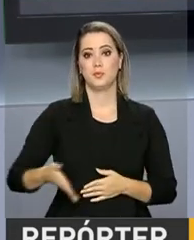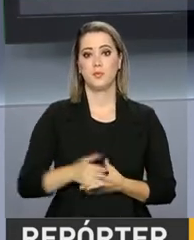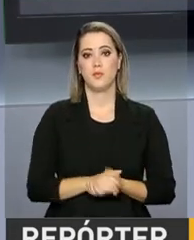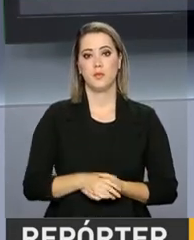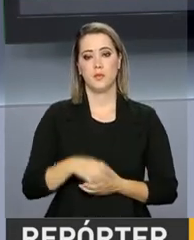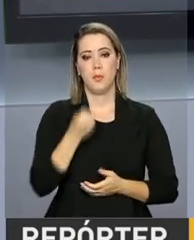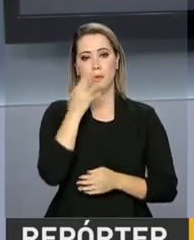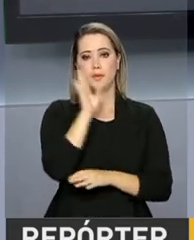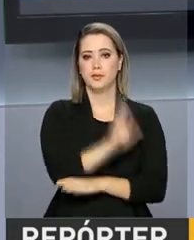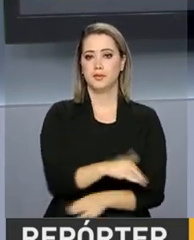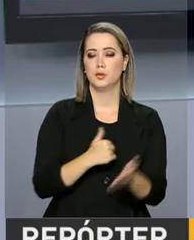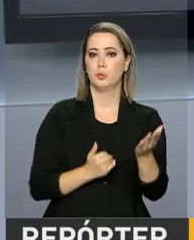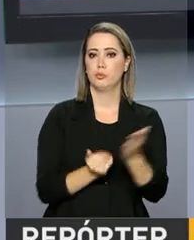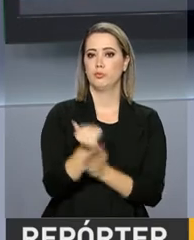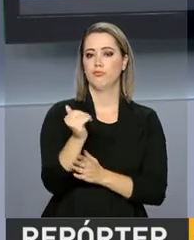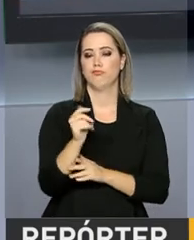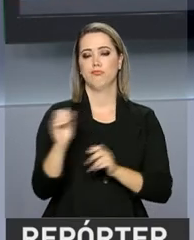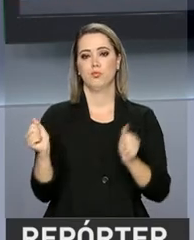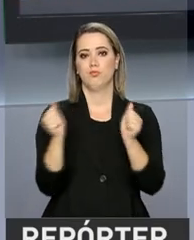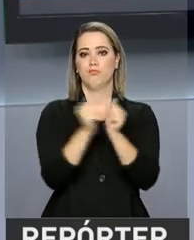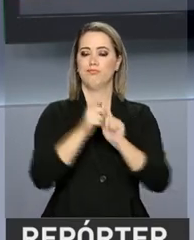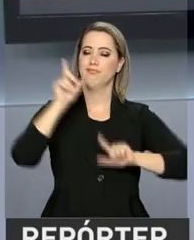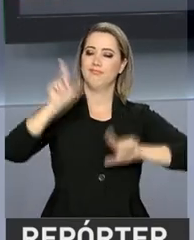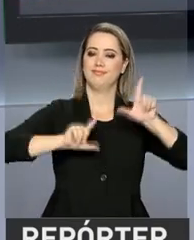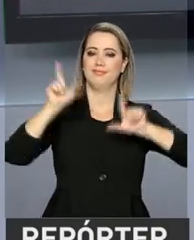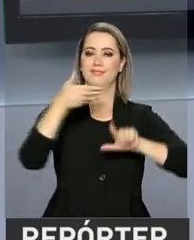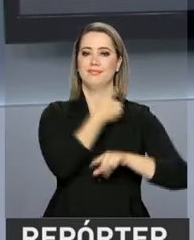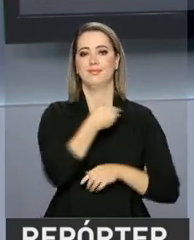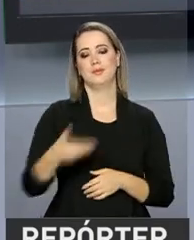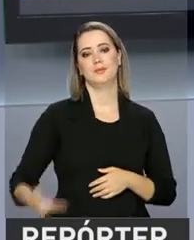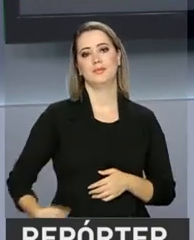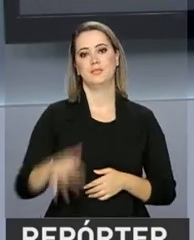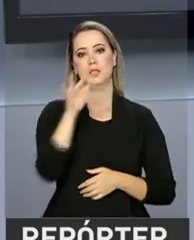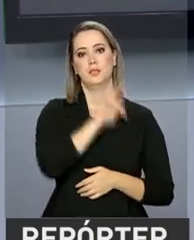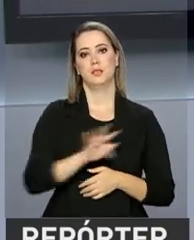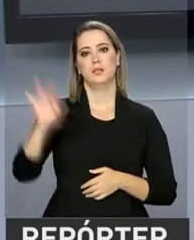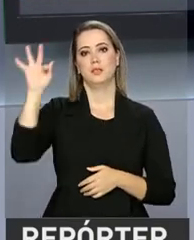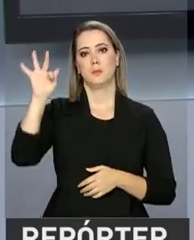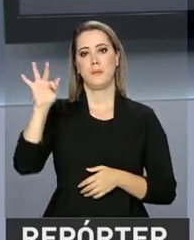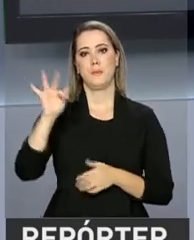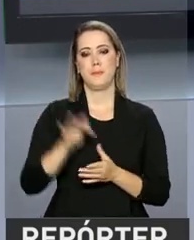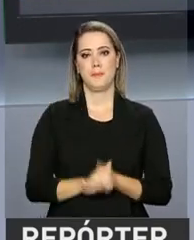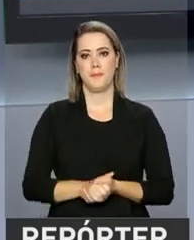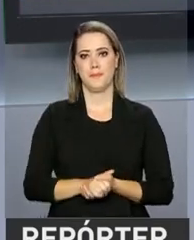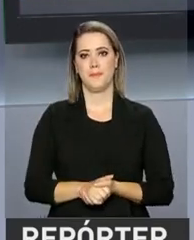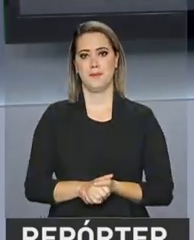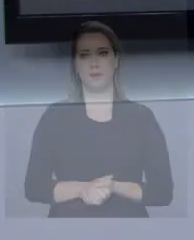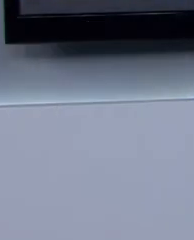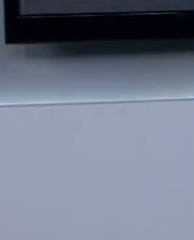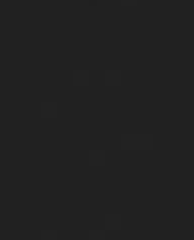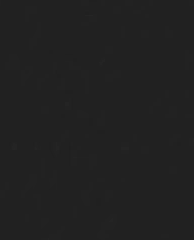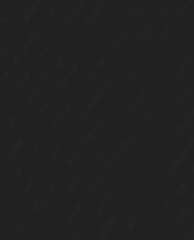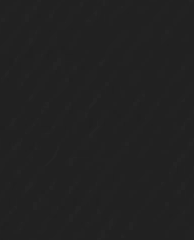uma ótima tarde pra você e continue com a gente aqui na nbr a tv do governo federal